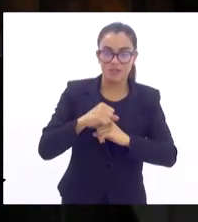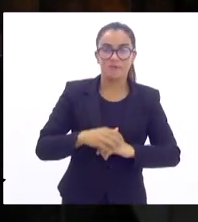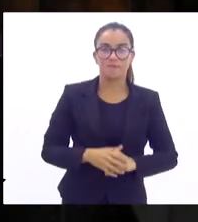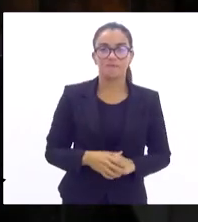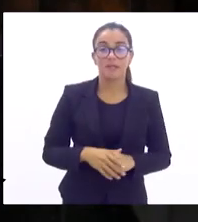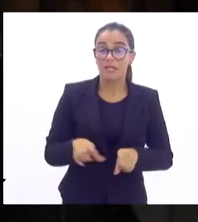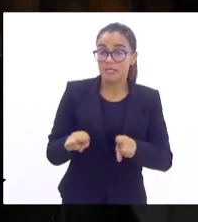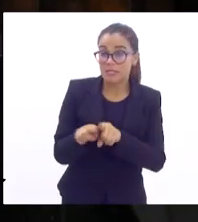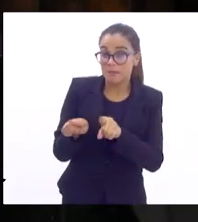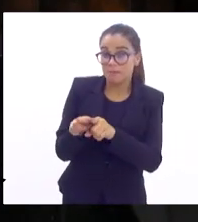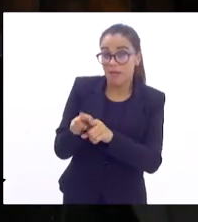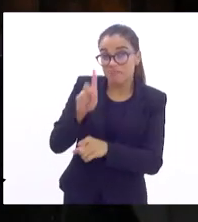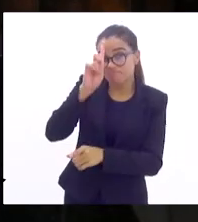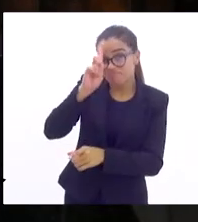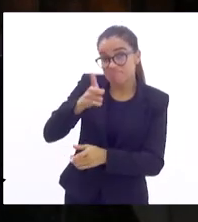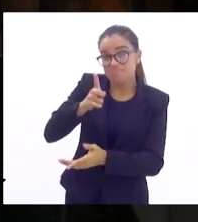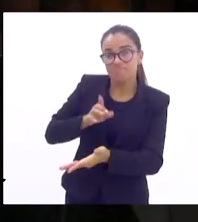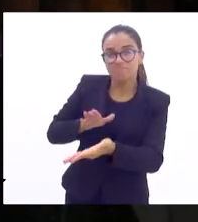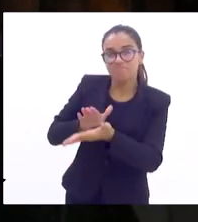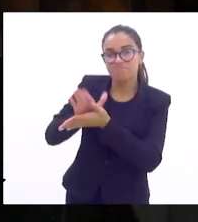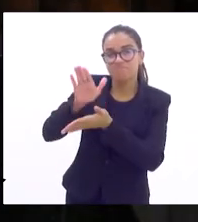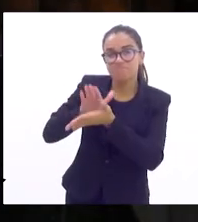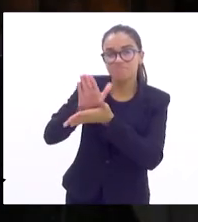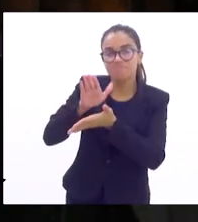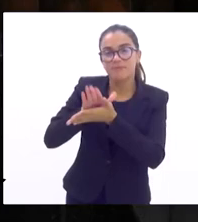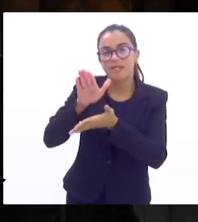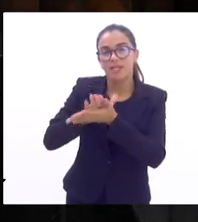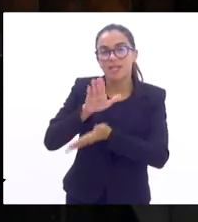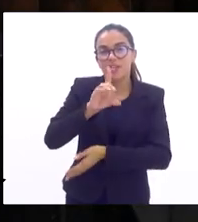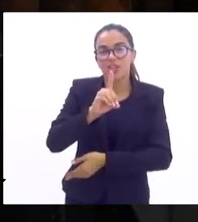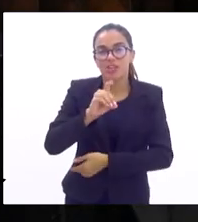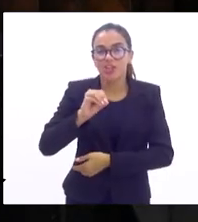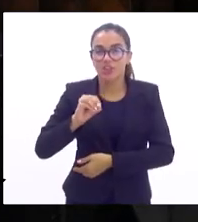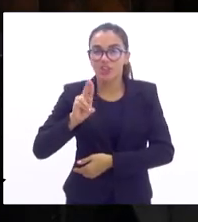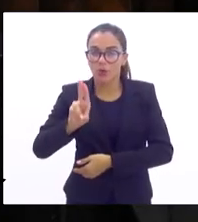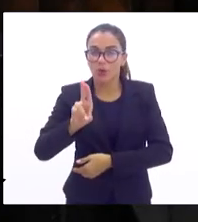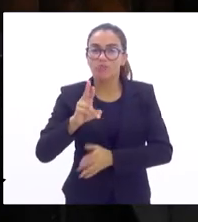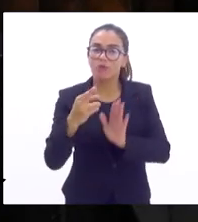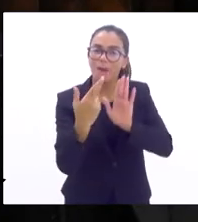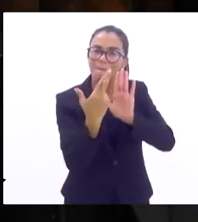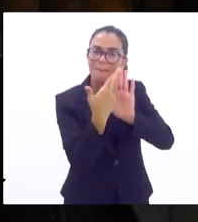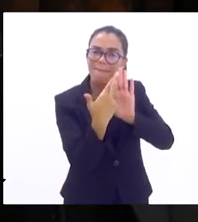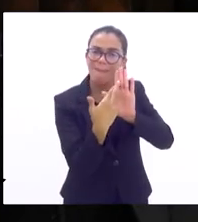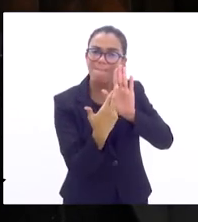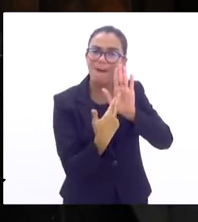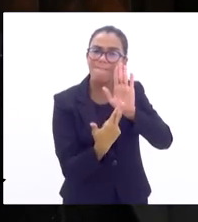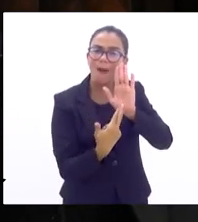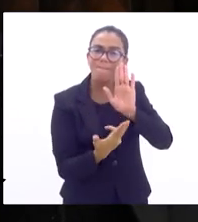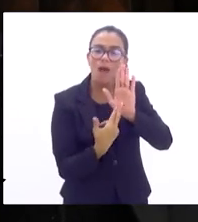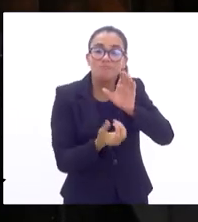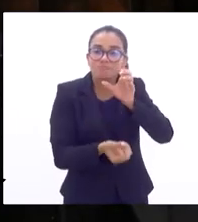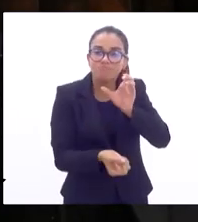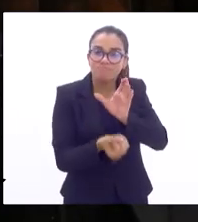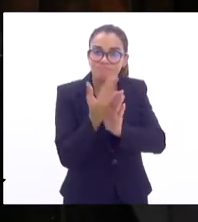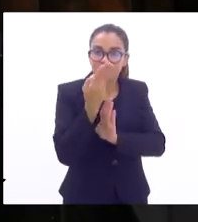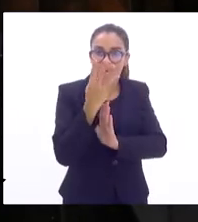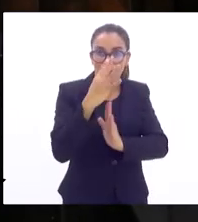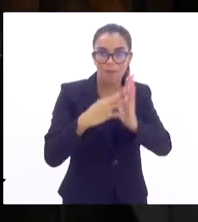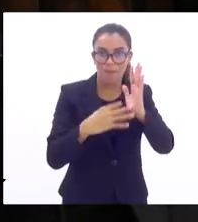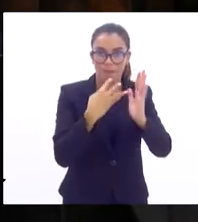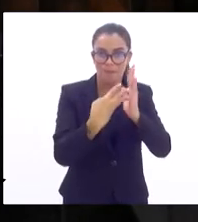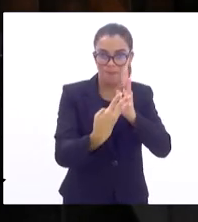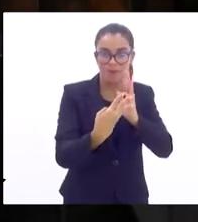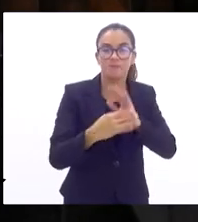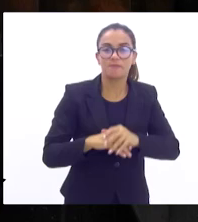em Diário Oficial as diretrizes de construção desse plano